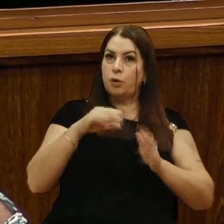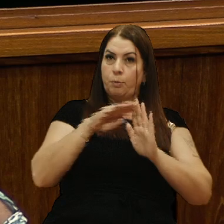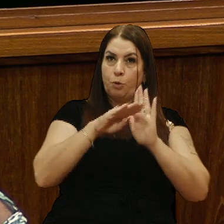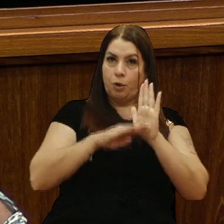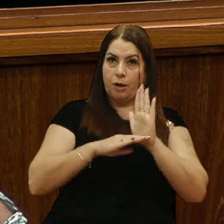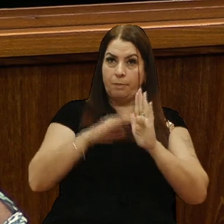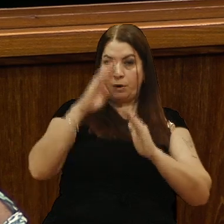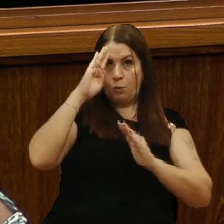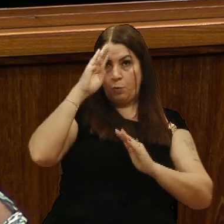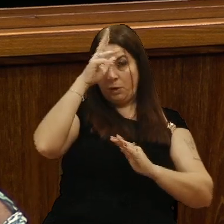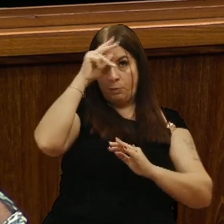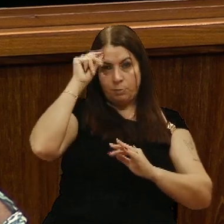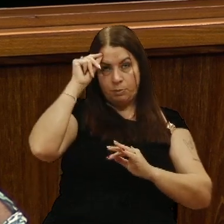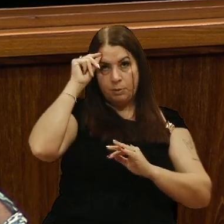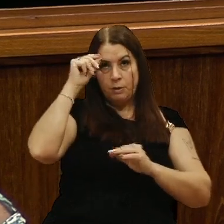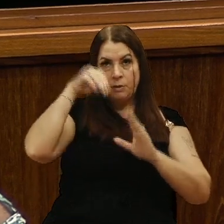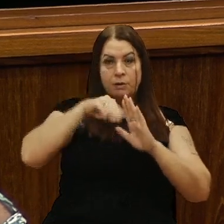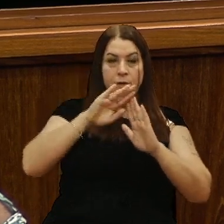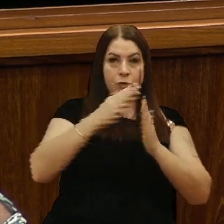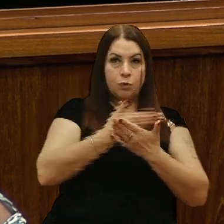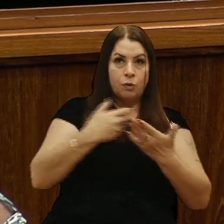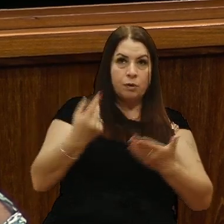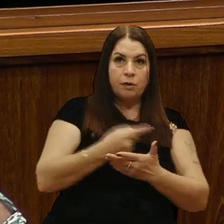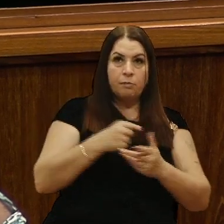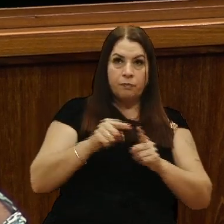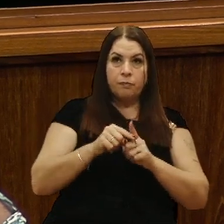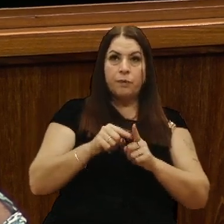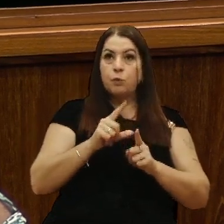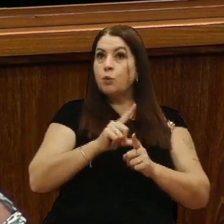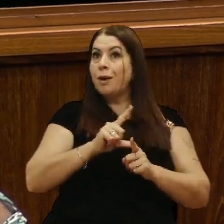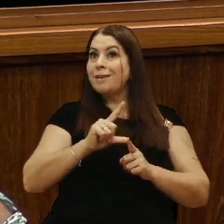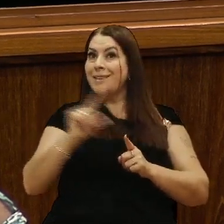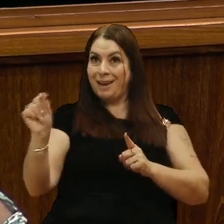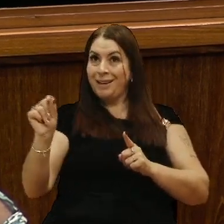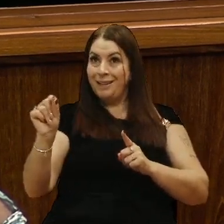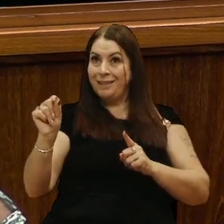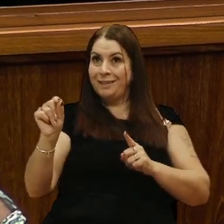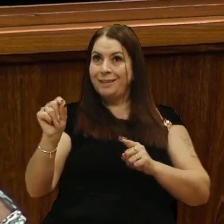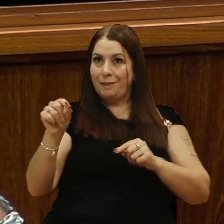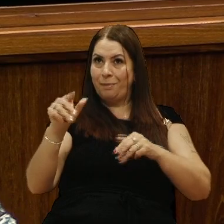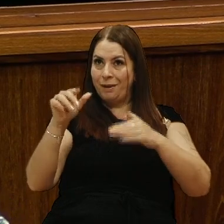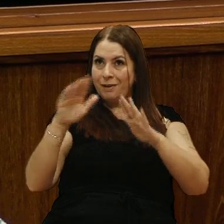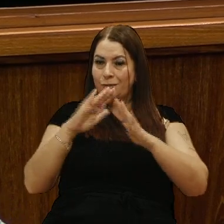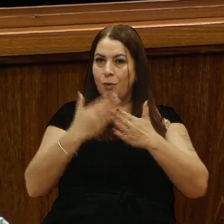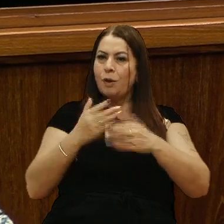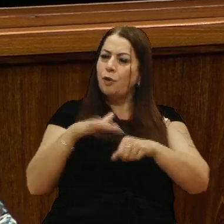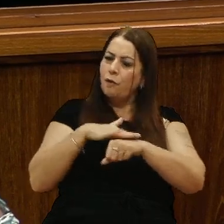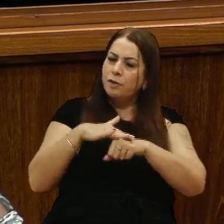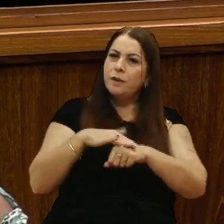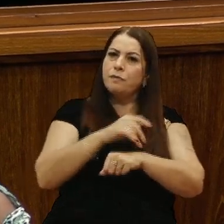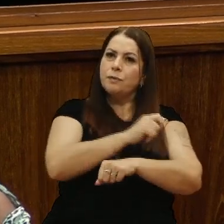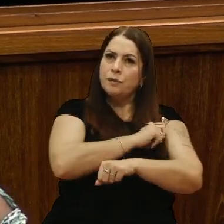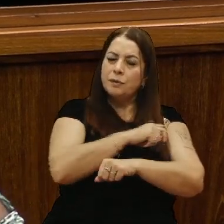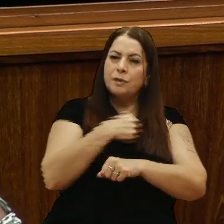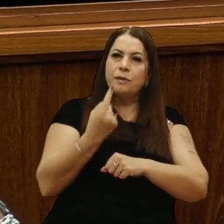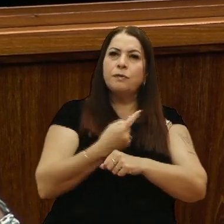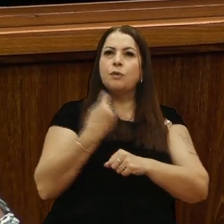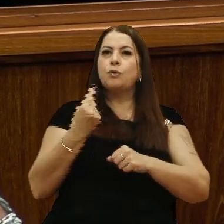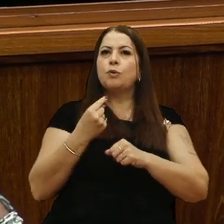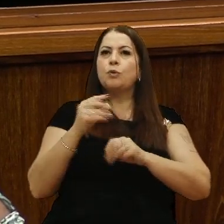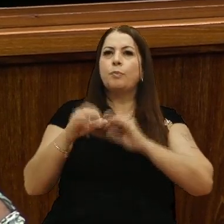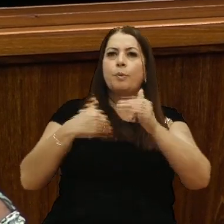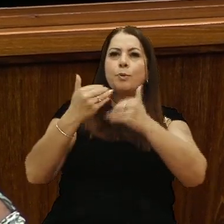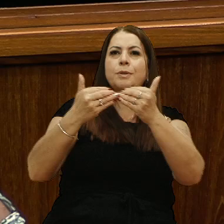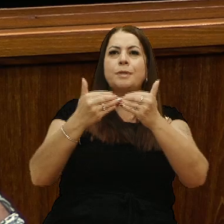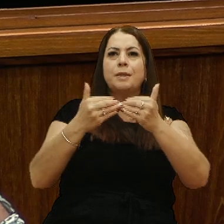Guarda Municipal nas escolas, não só na saída, mas que ia lá, conversava com os estudantes, fazia todo um